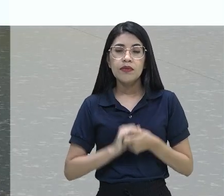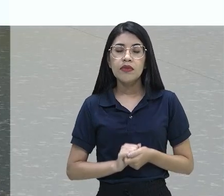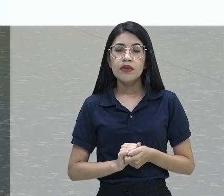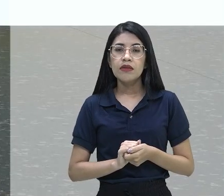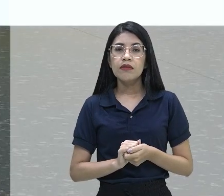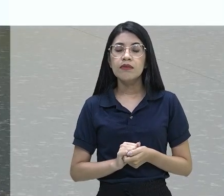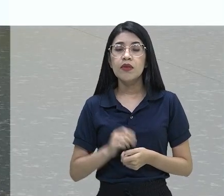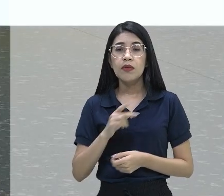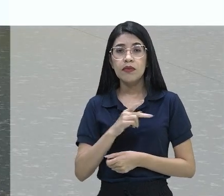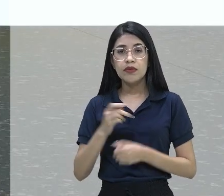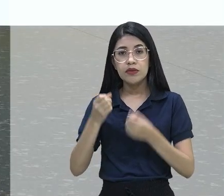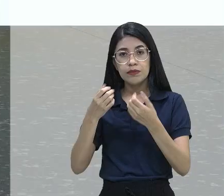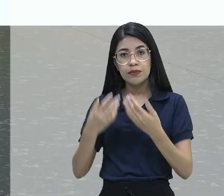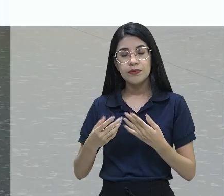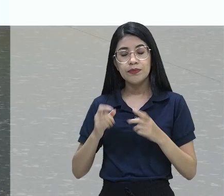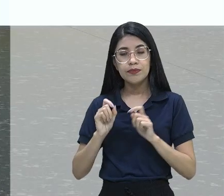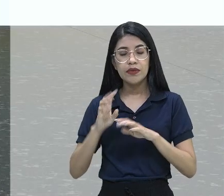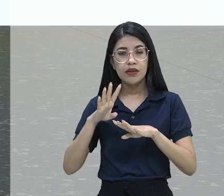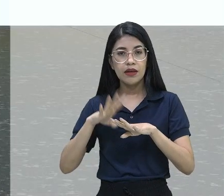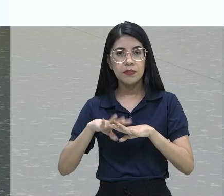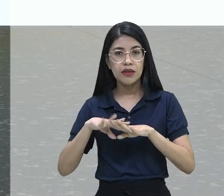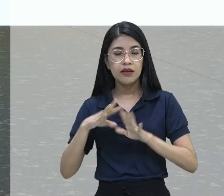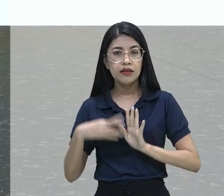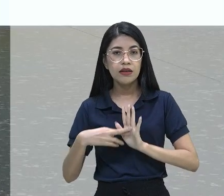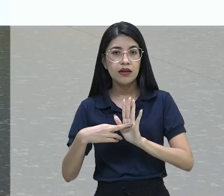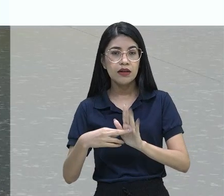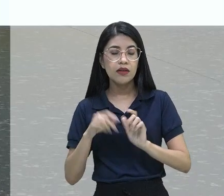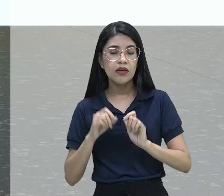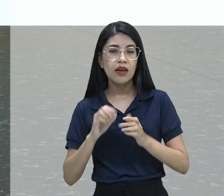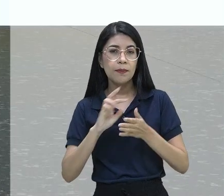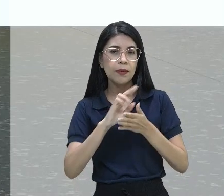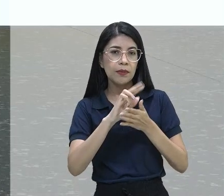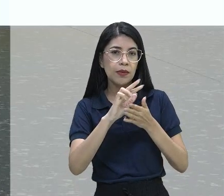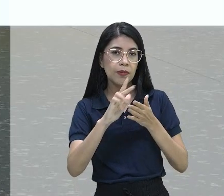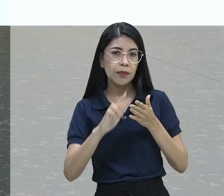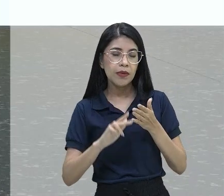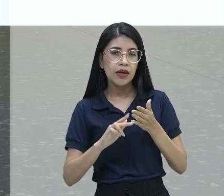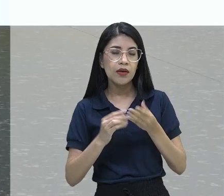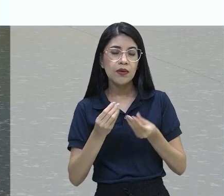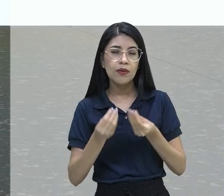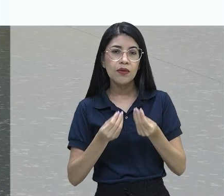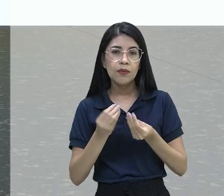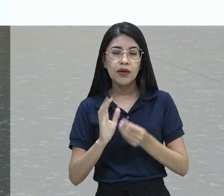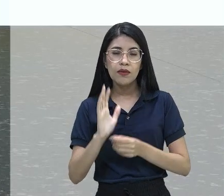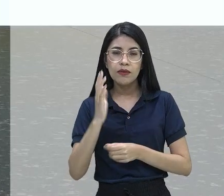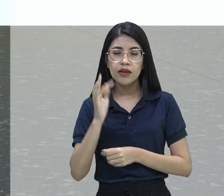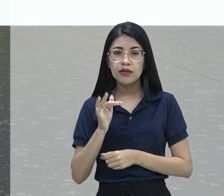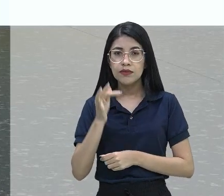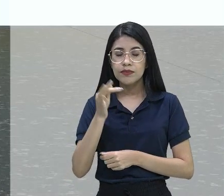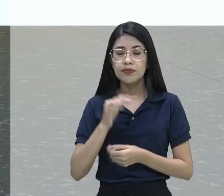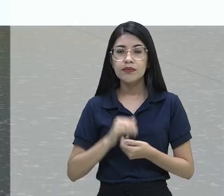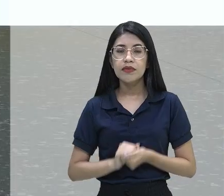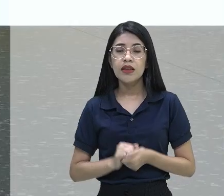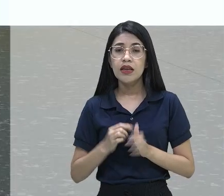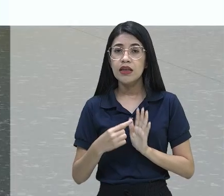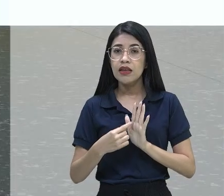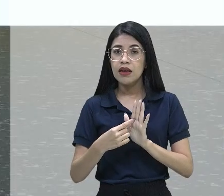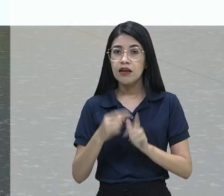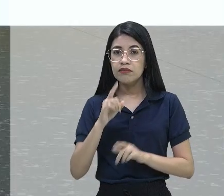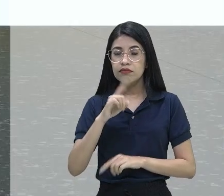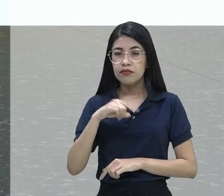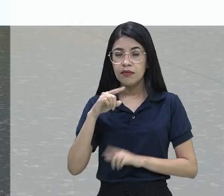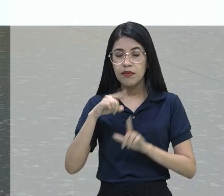matemática ela mostra para a gente as tendências, né? E esse gráfico que retrata aqui a quantidade de